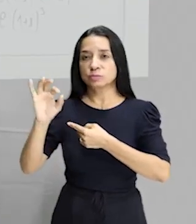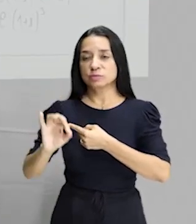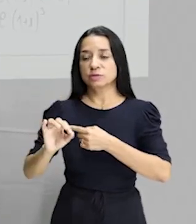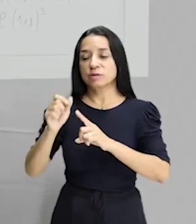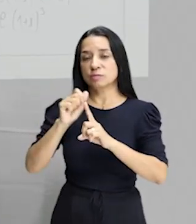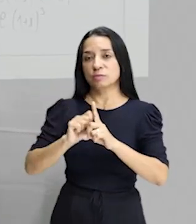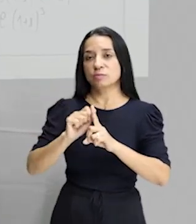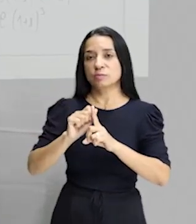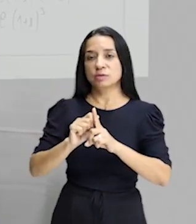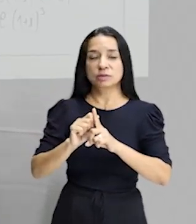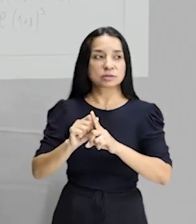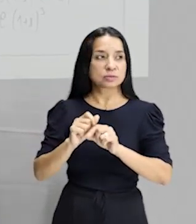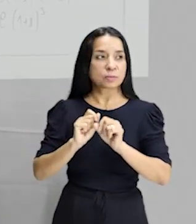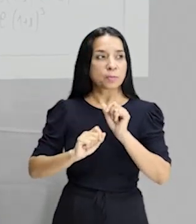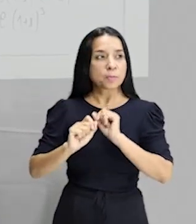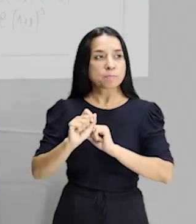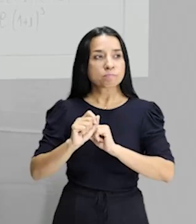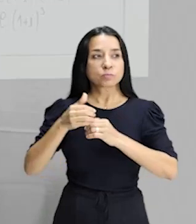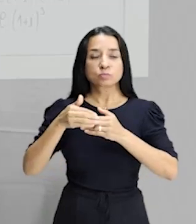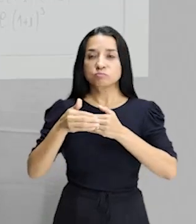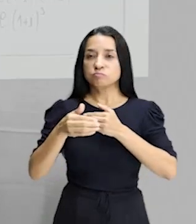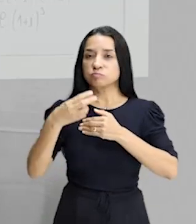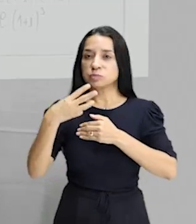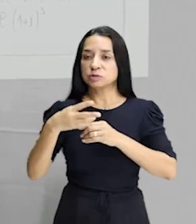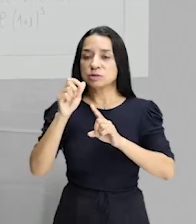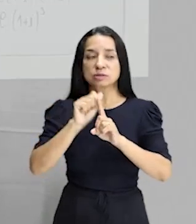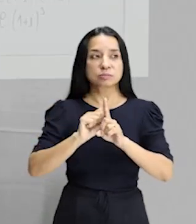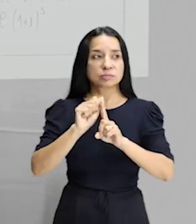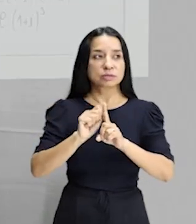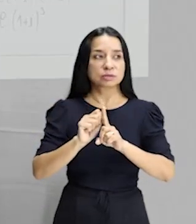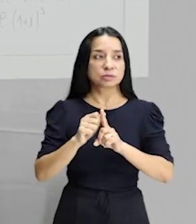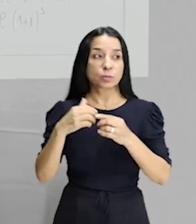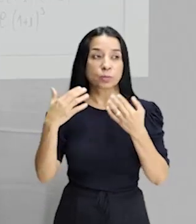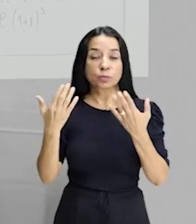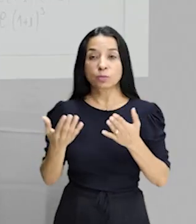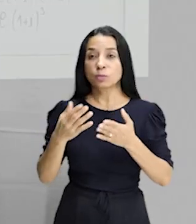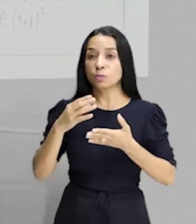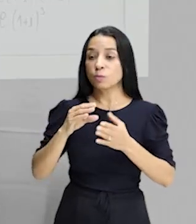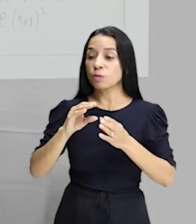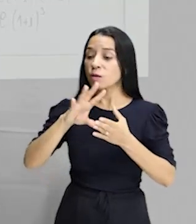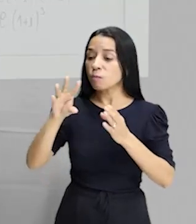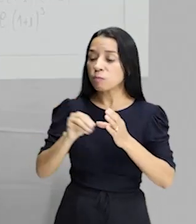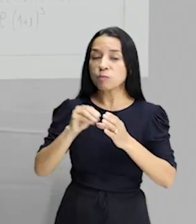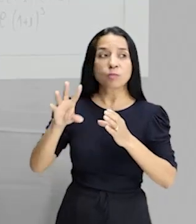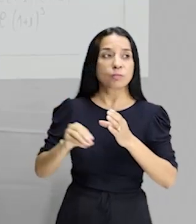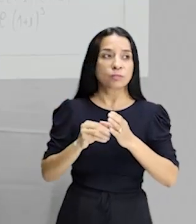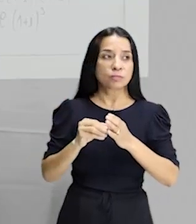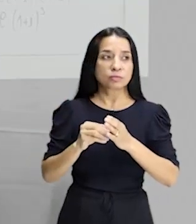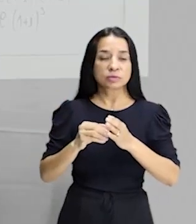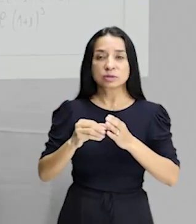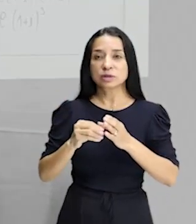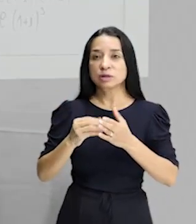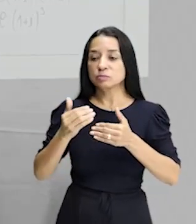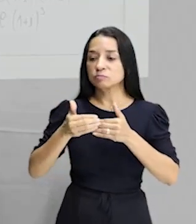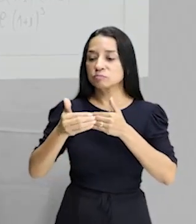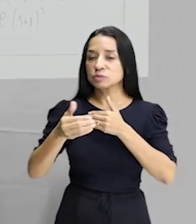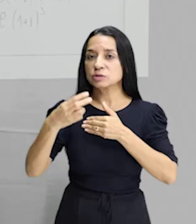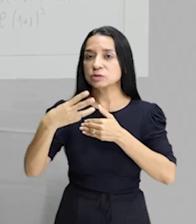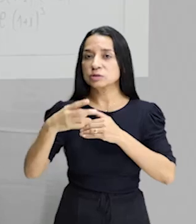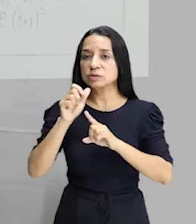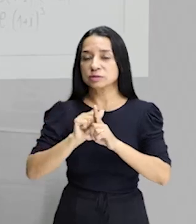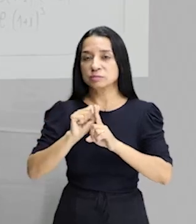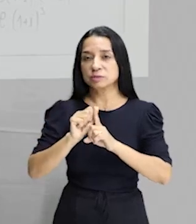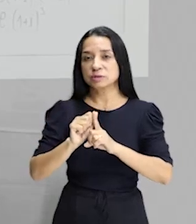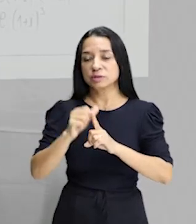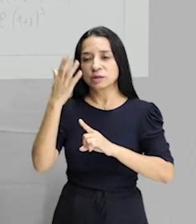esses elementos já até já falou que aos anteriores né já sabe o que que é um capital nós já sabemos que que é uma taxa de